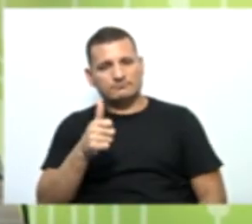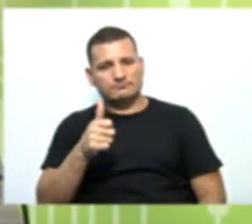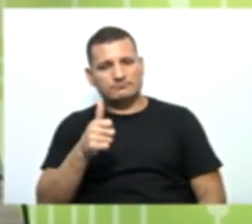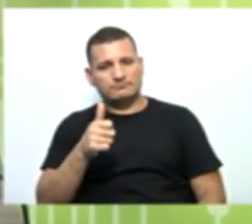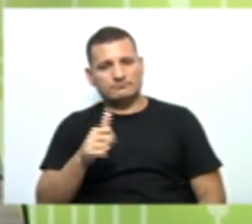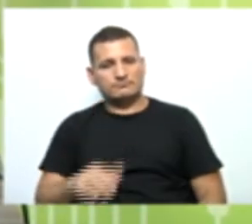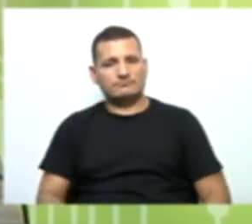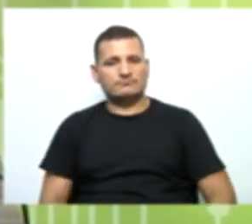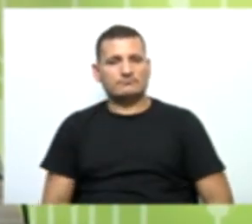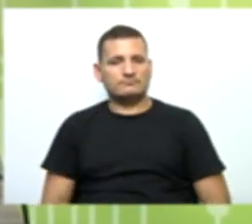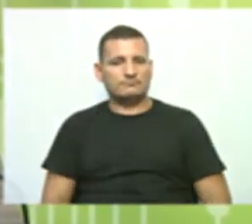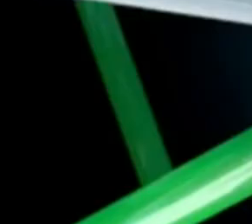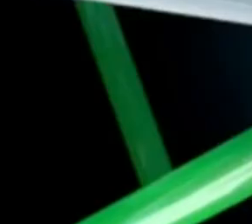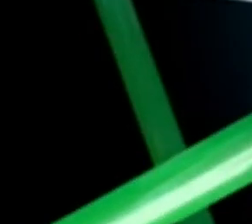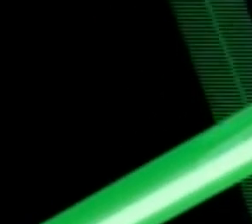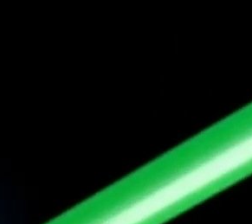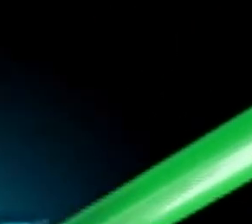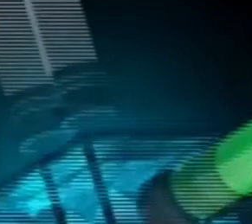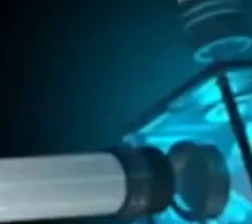ok?